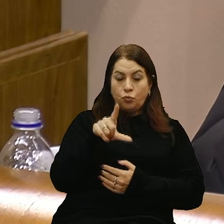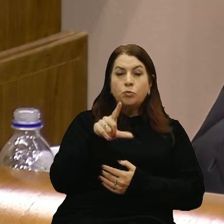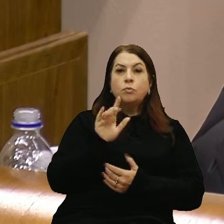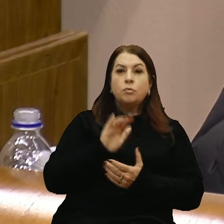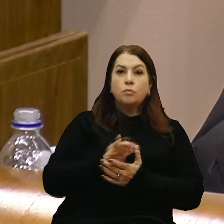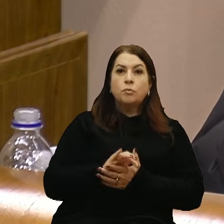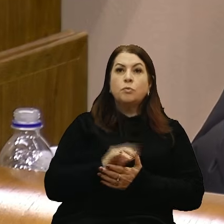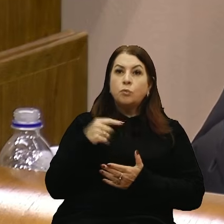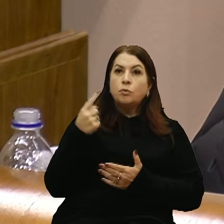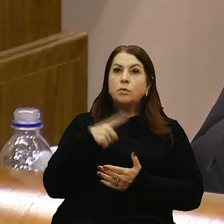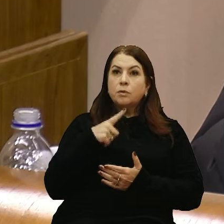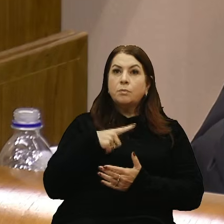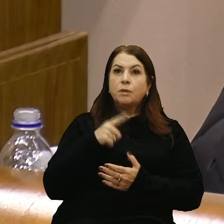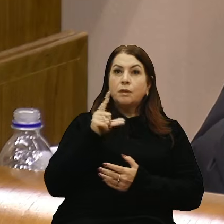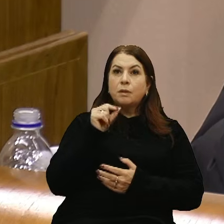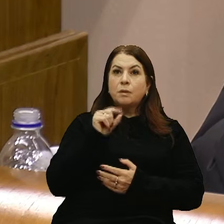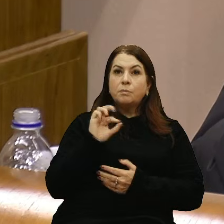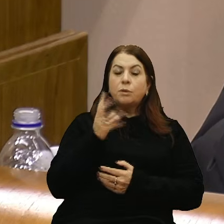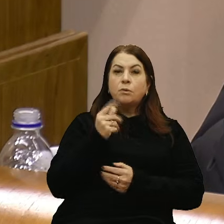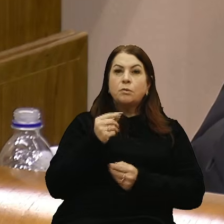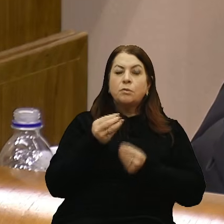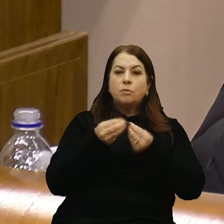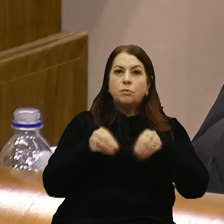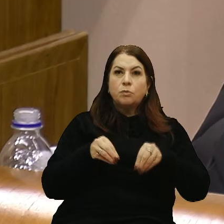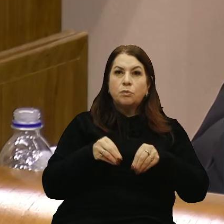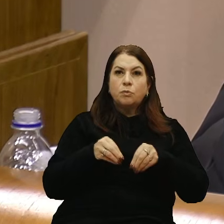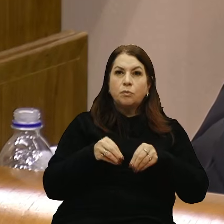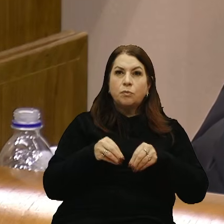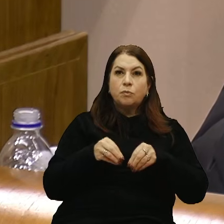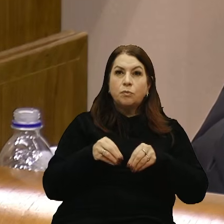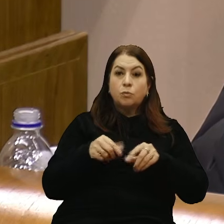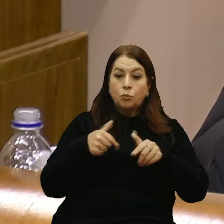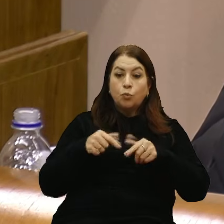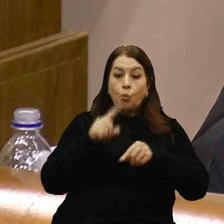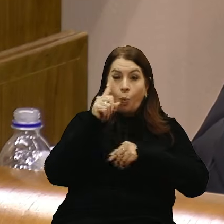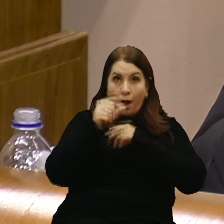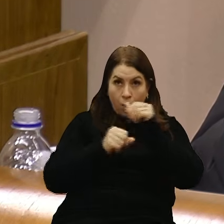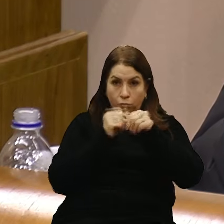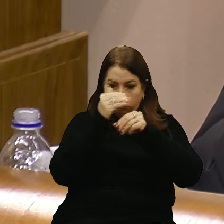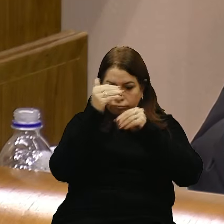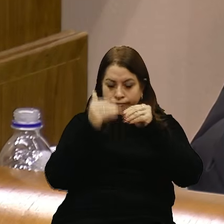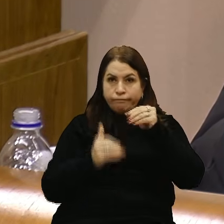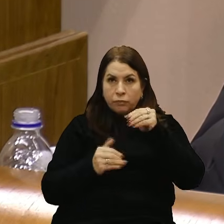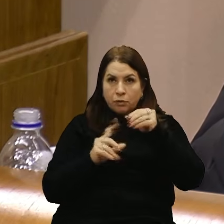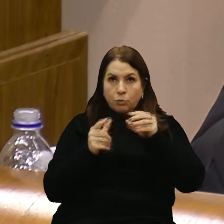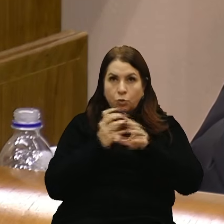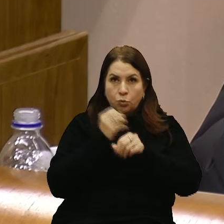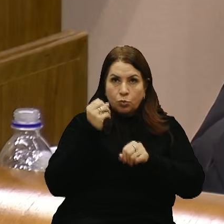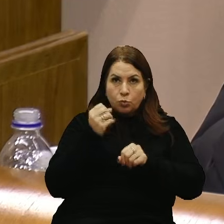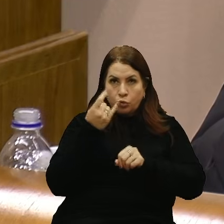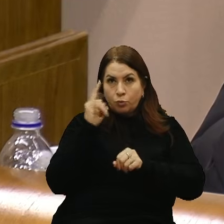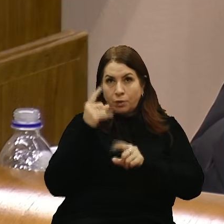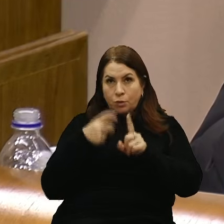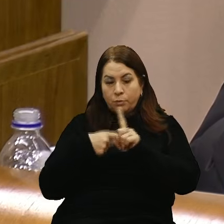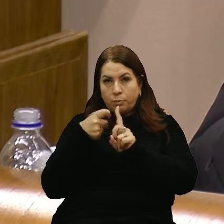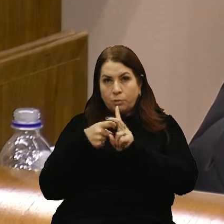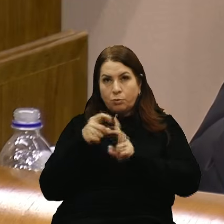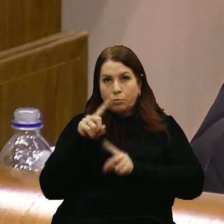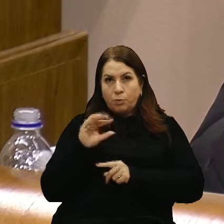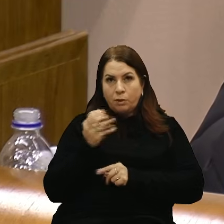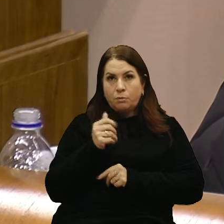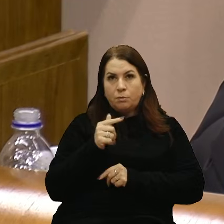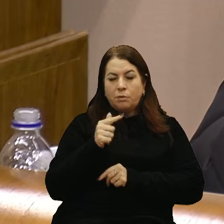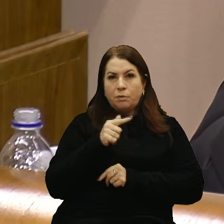julho, nós chegamos a 10 milhões de prejuízo no exercício. Porém, os últimos 5 meses, ela deu 1.700.000